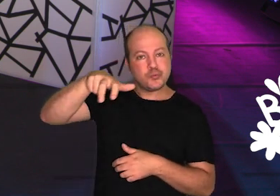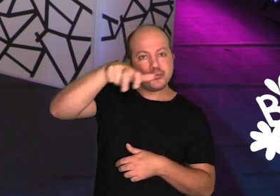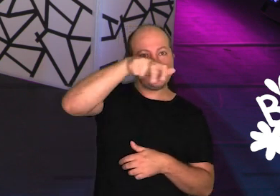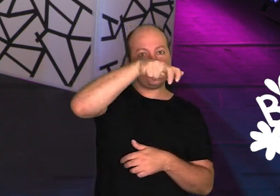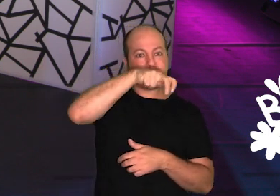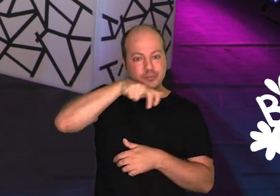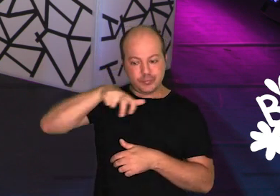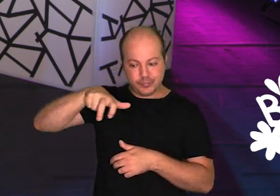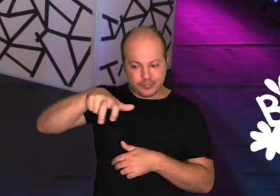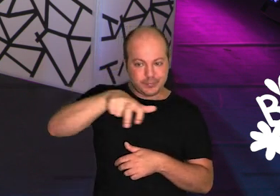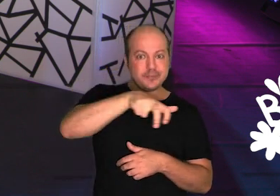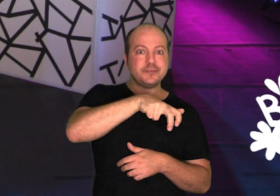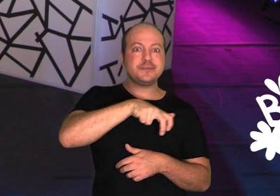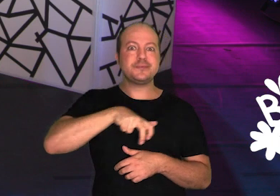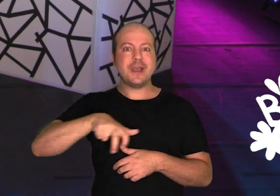Aqui.